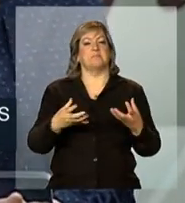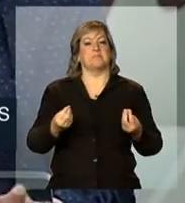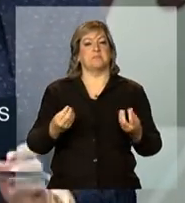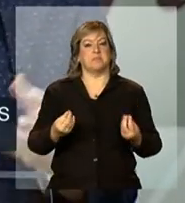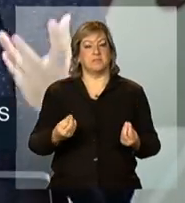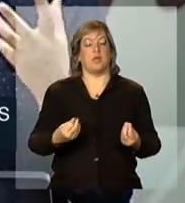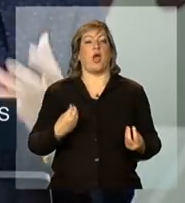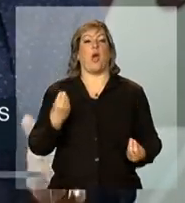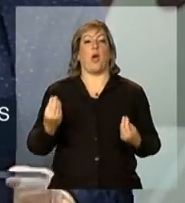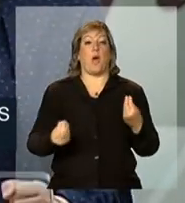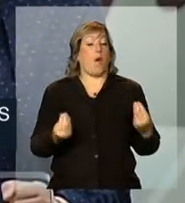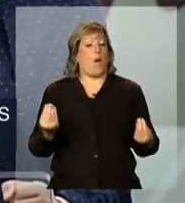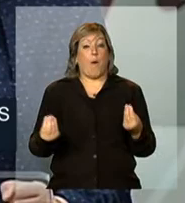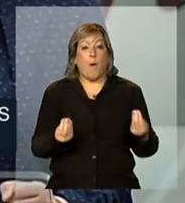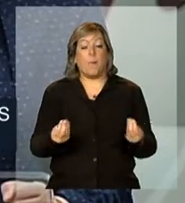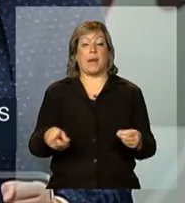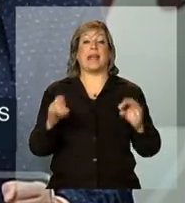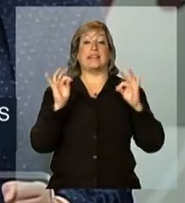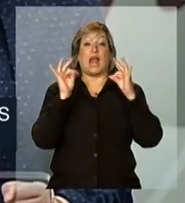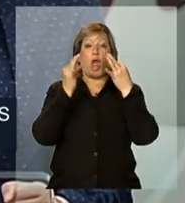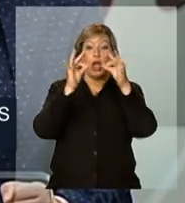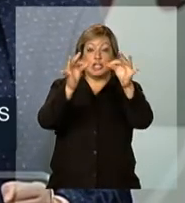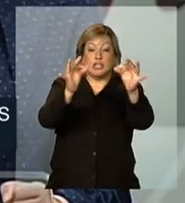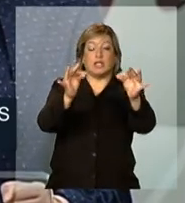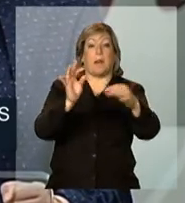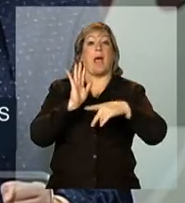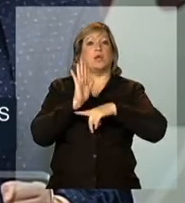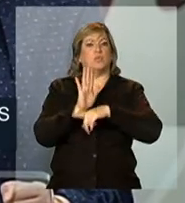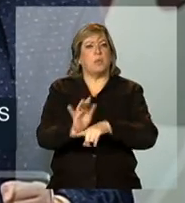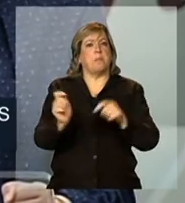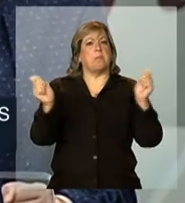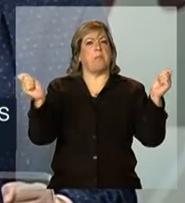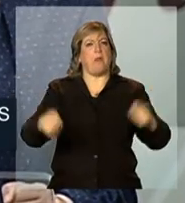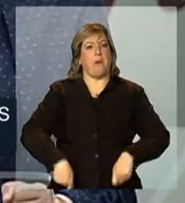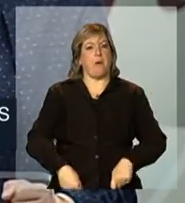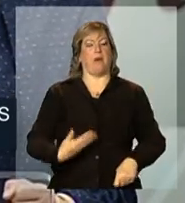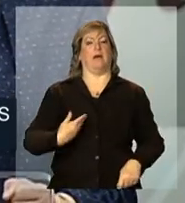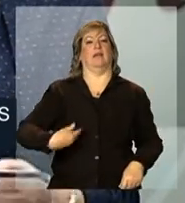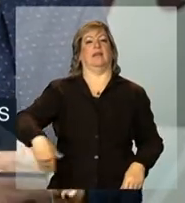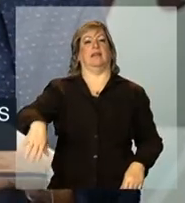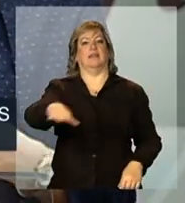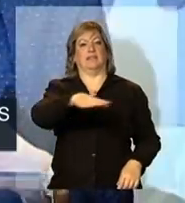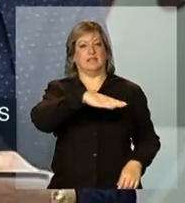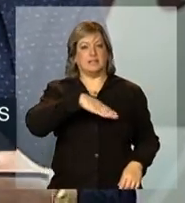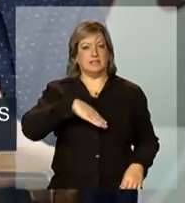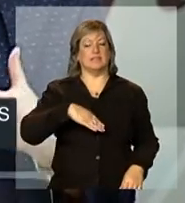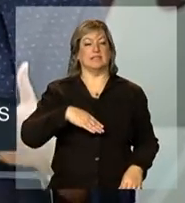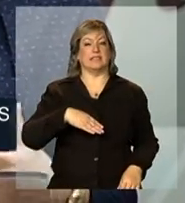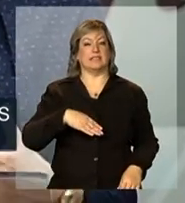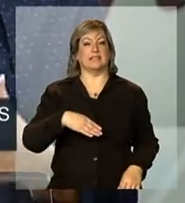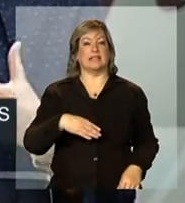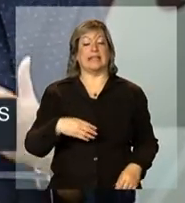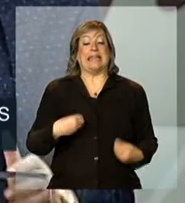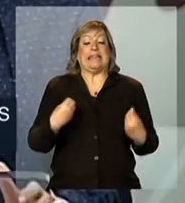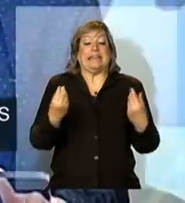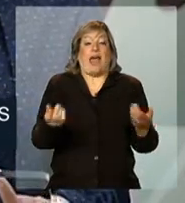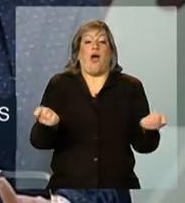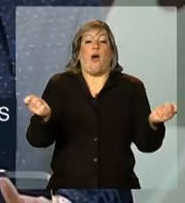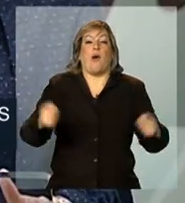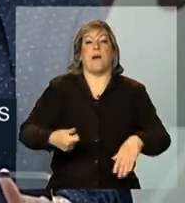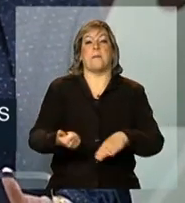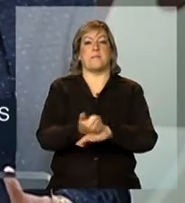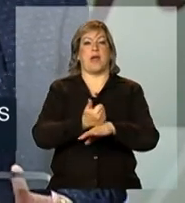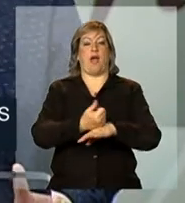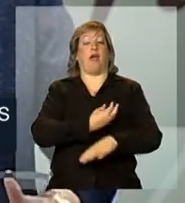com como a tecnologia pode nos ajudar a dar condições melhores